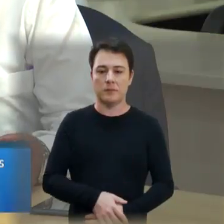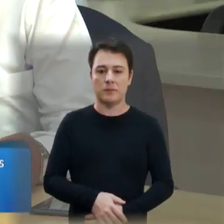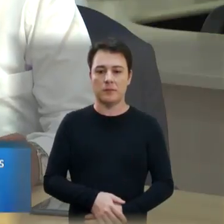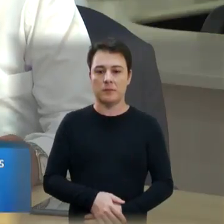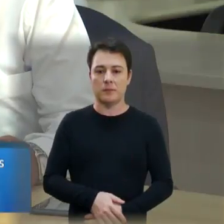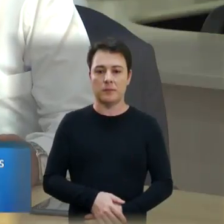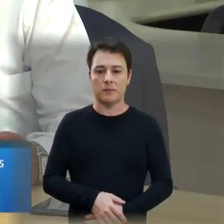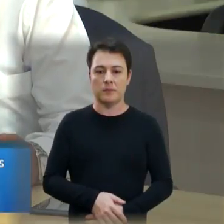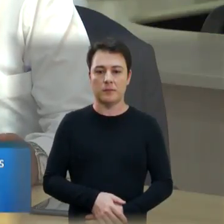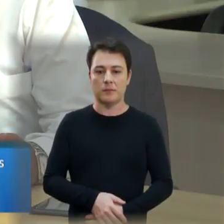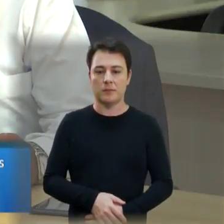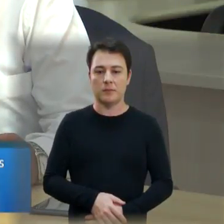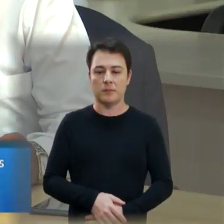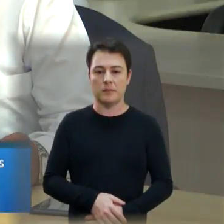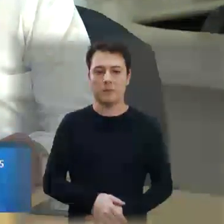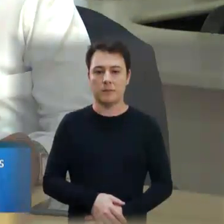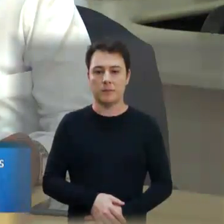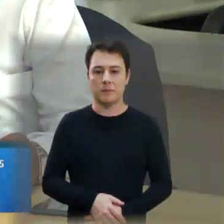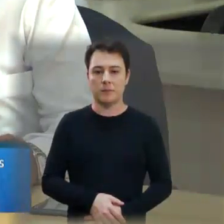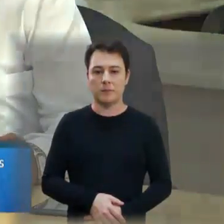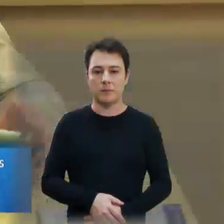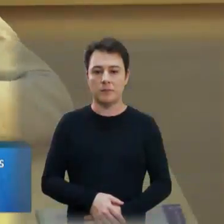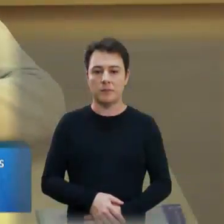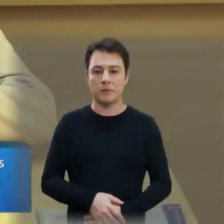Próximo item.